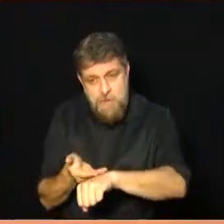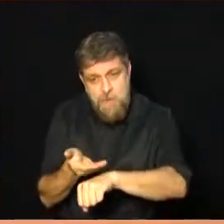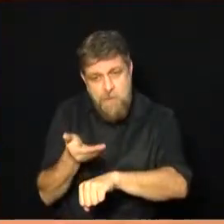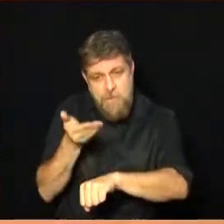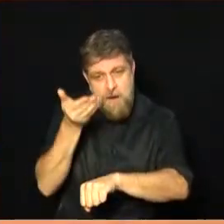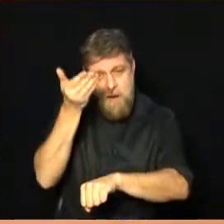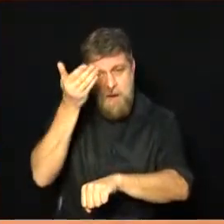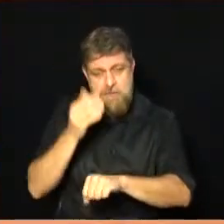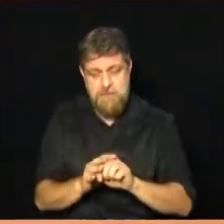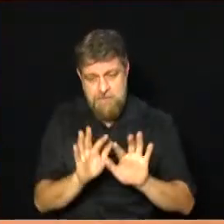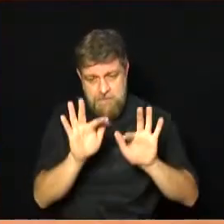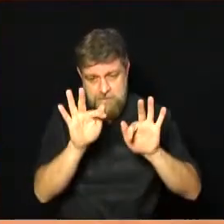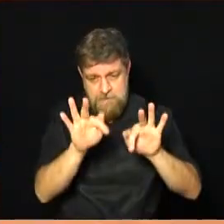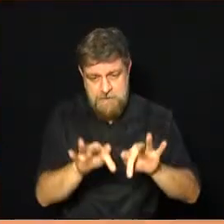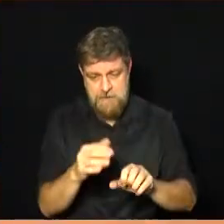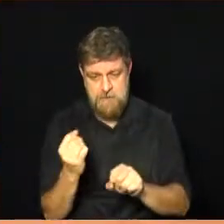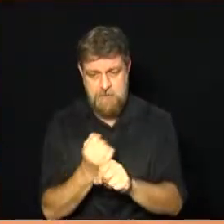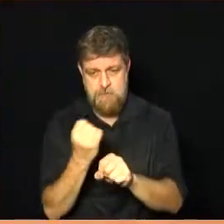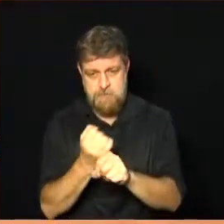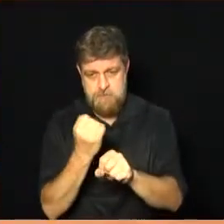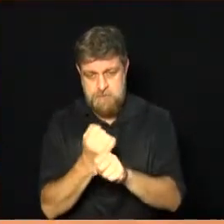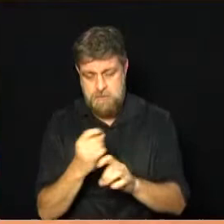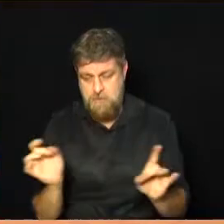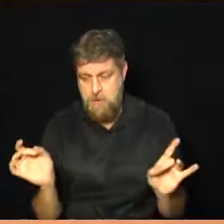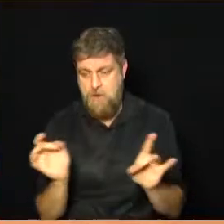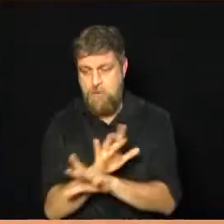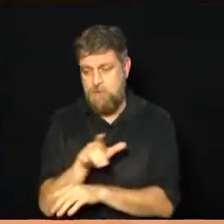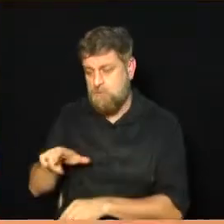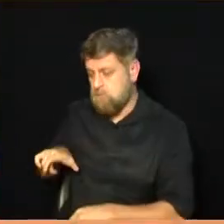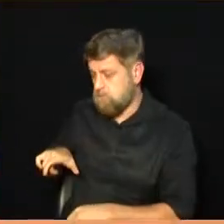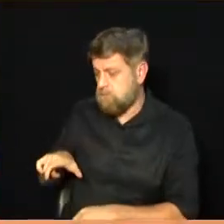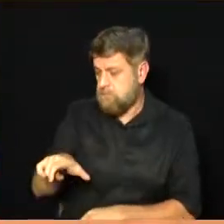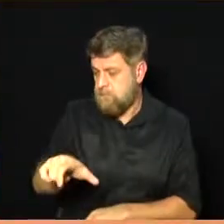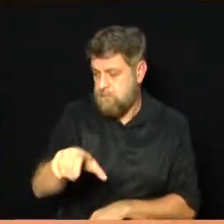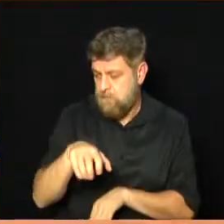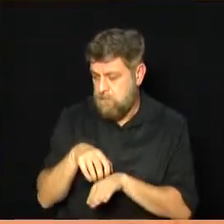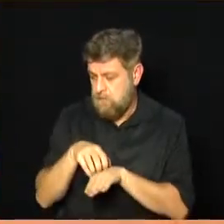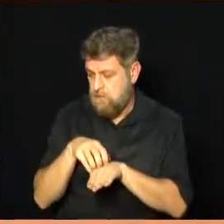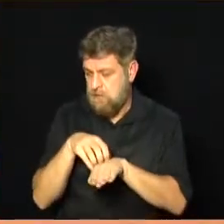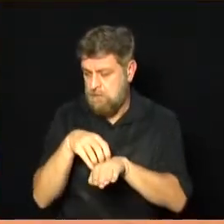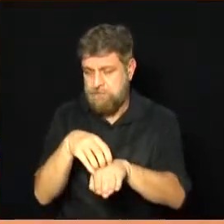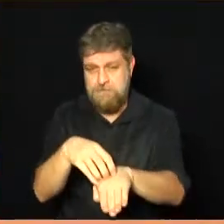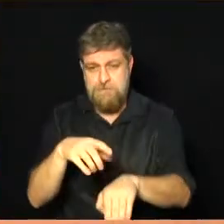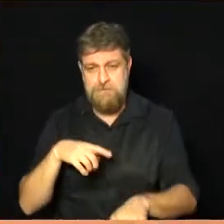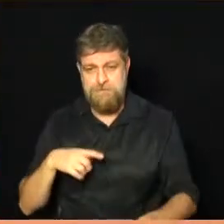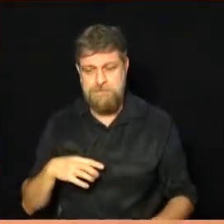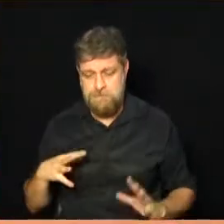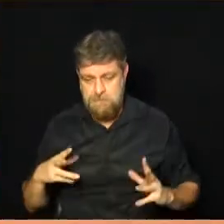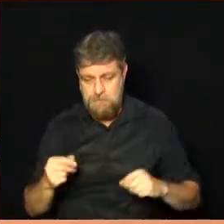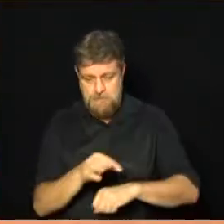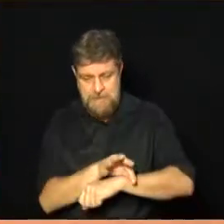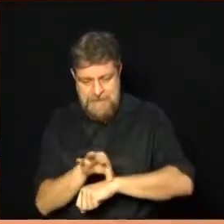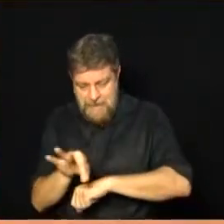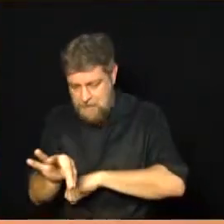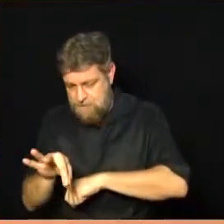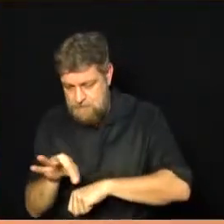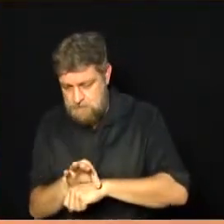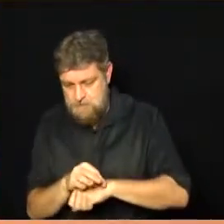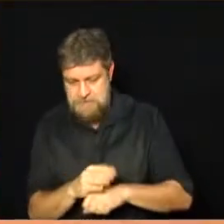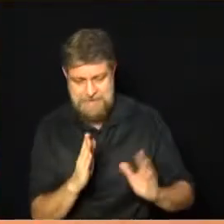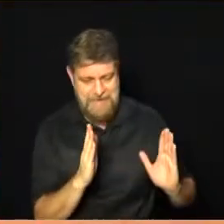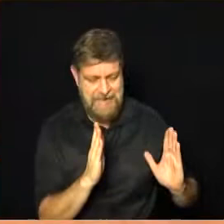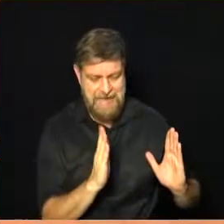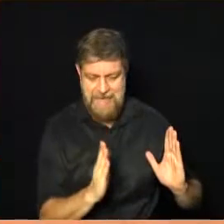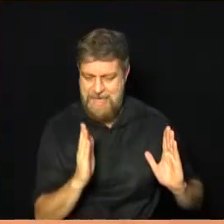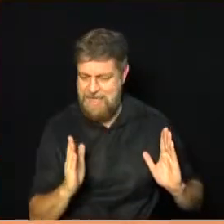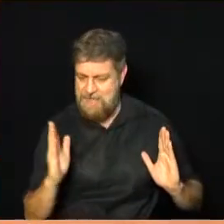a finalização da construção dos trechos do BRT, com a conclusão de todas as medições e etapas relativas ao encerramento